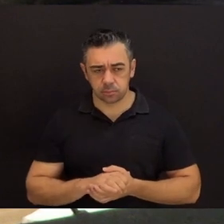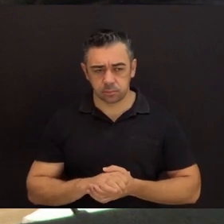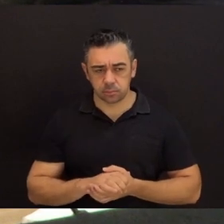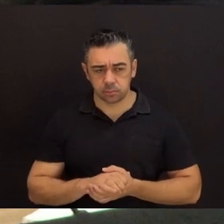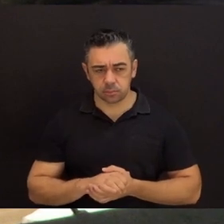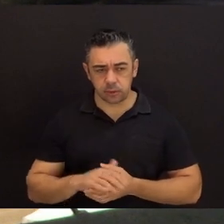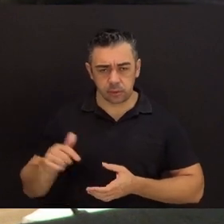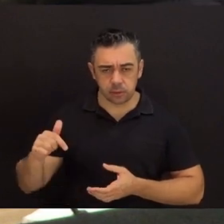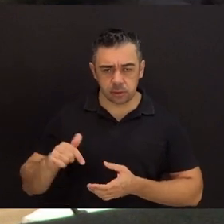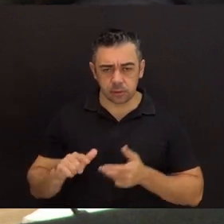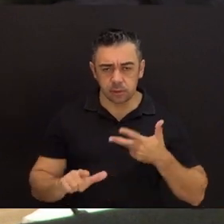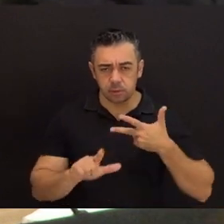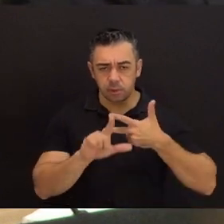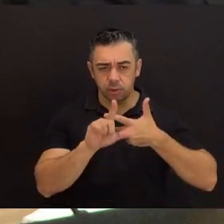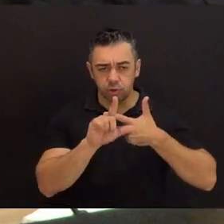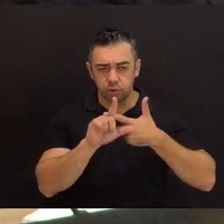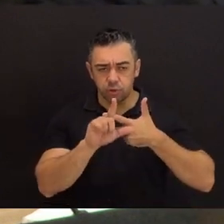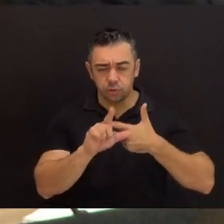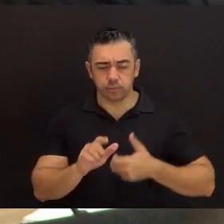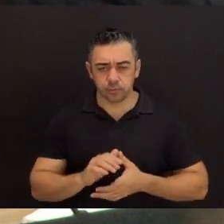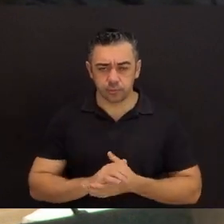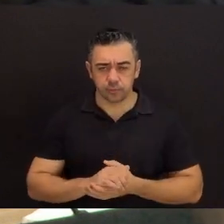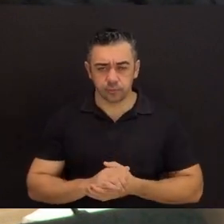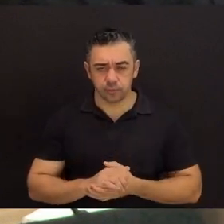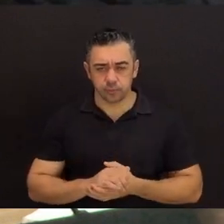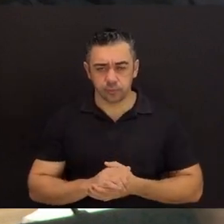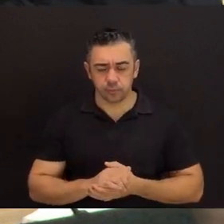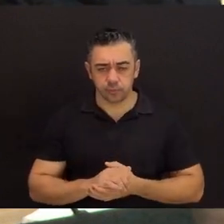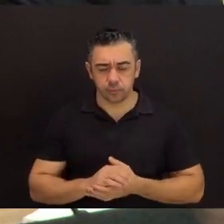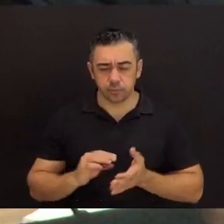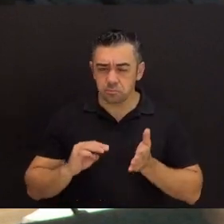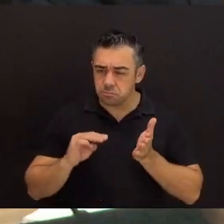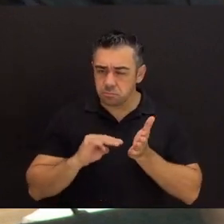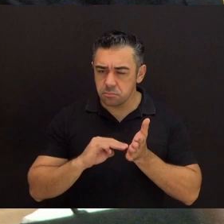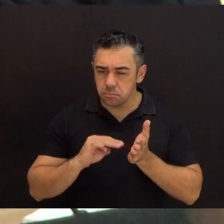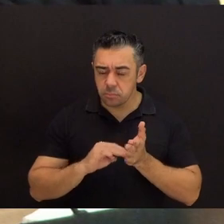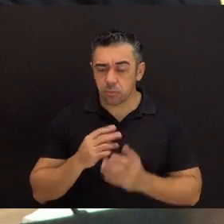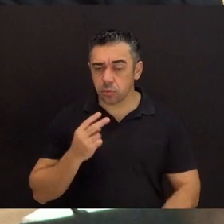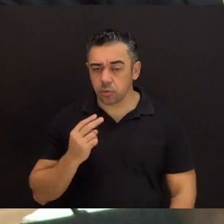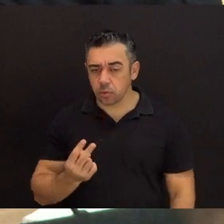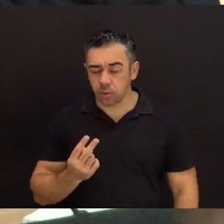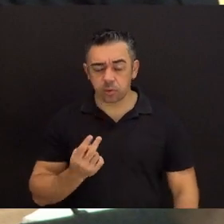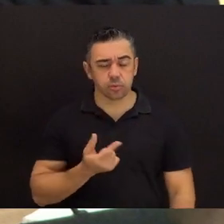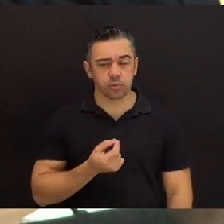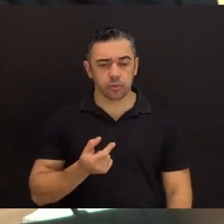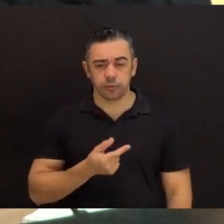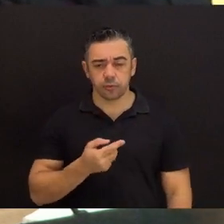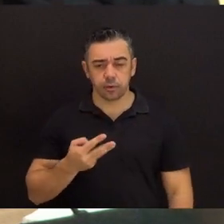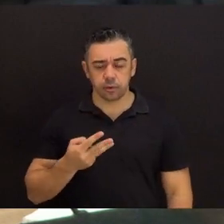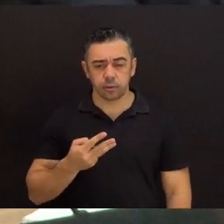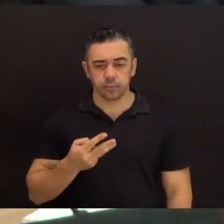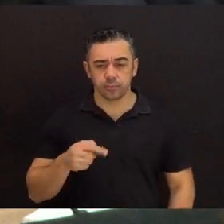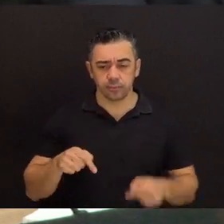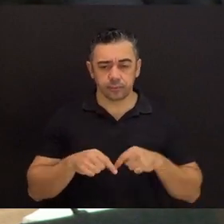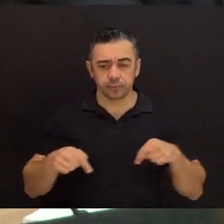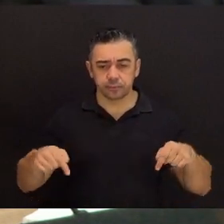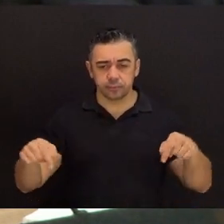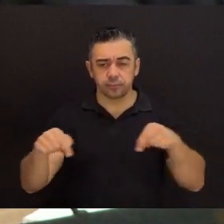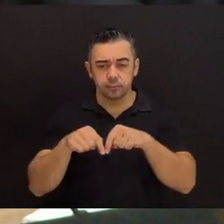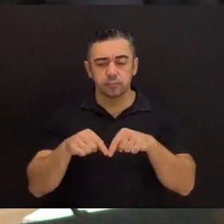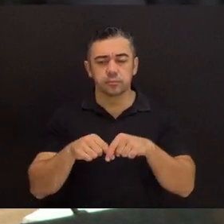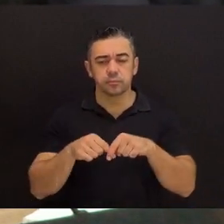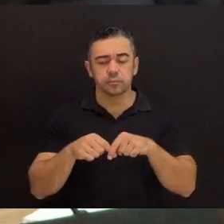desde legislativo memorando 2 2023 do gabinete do vereador José